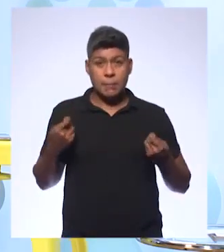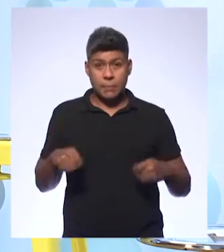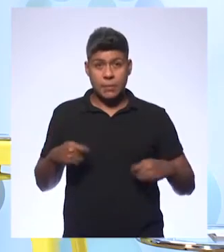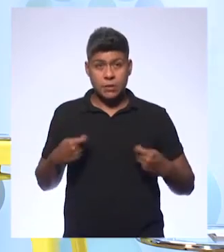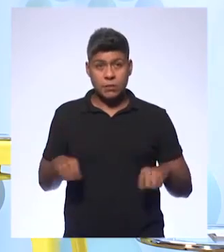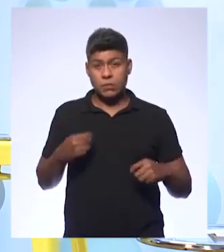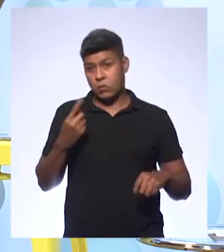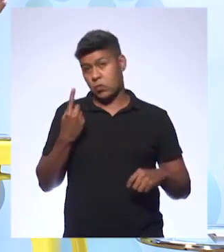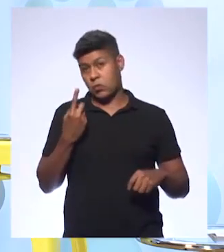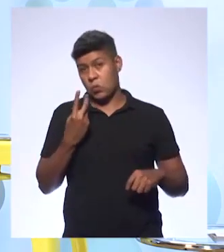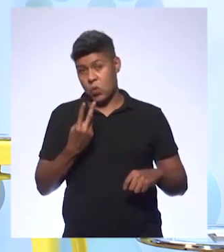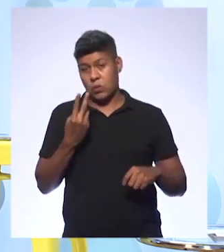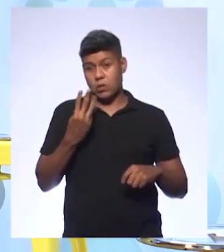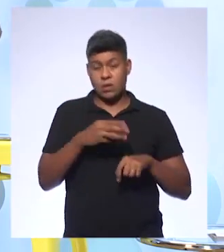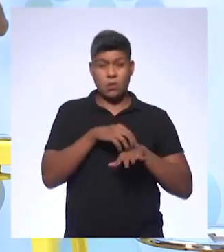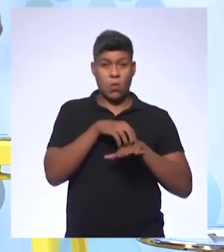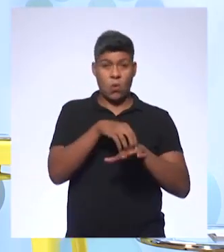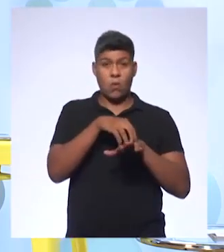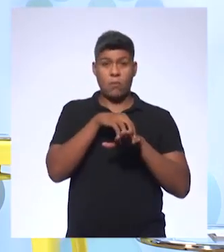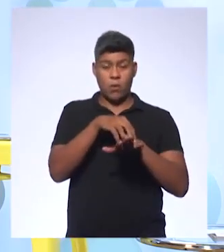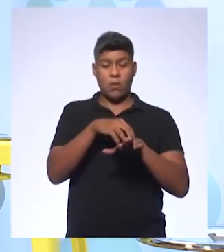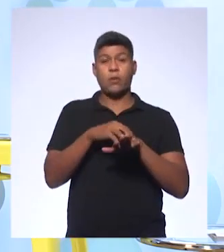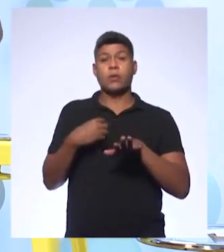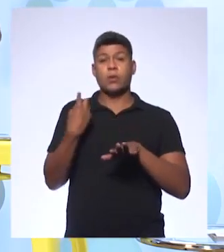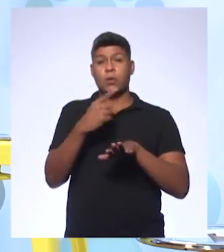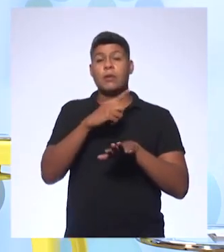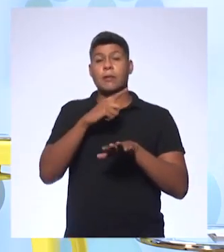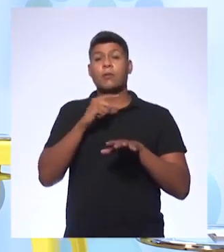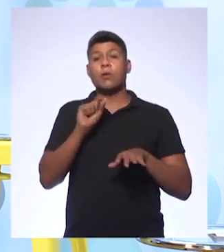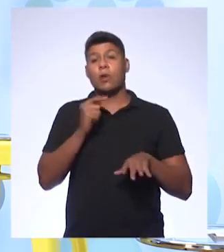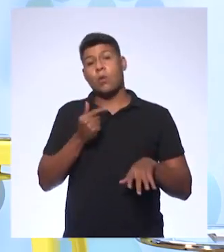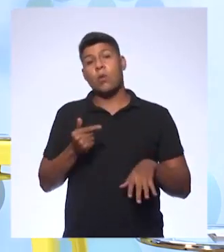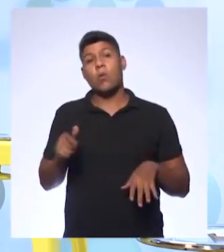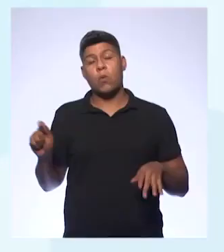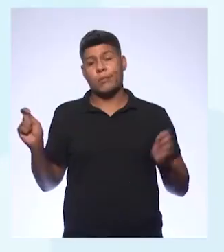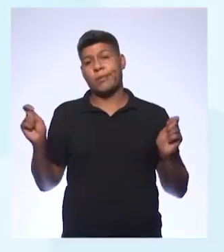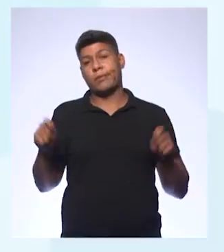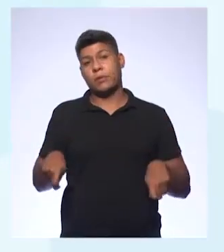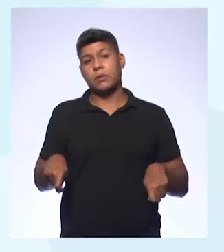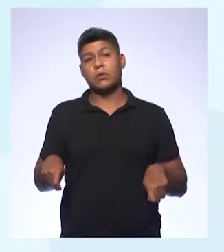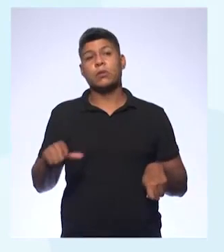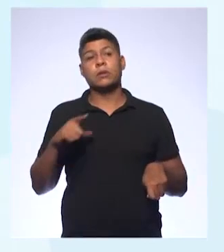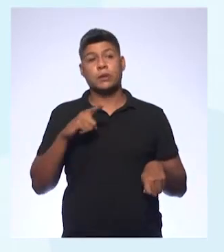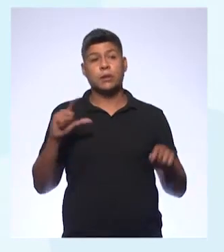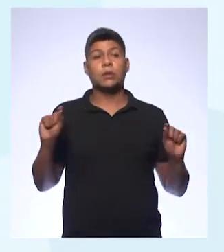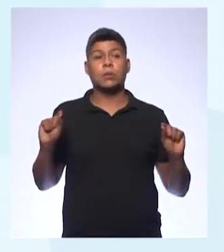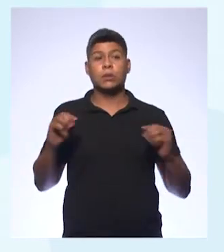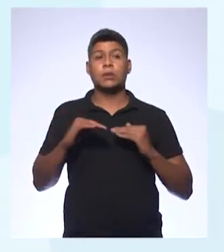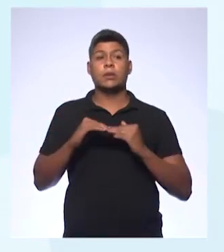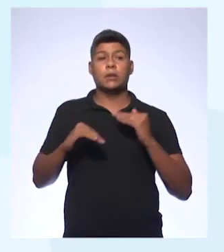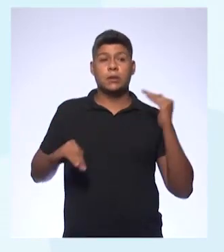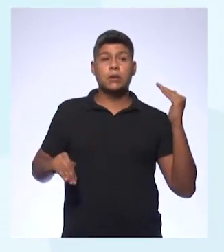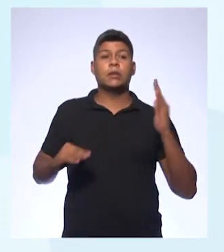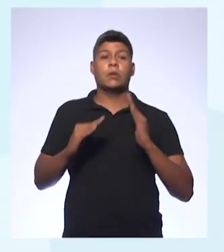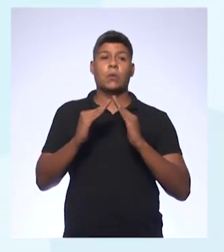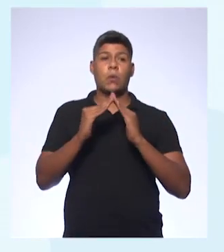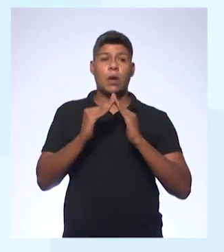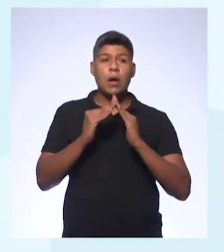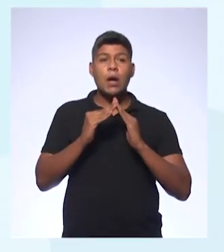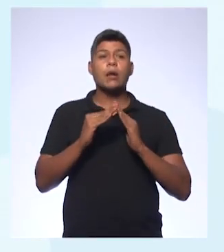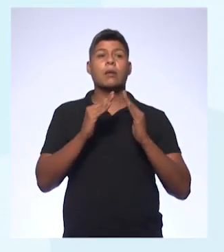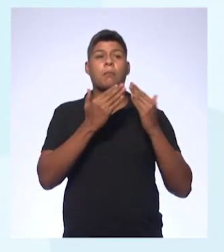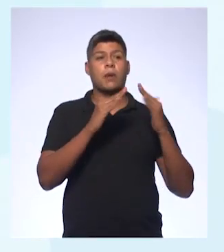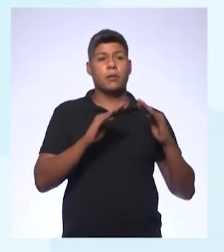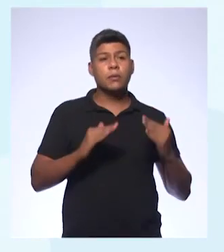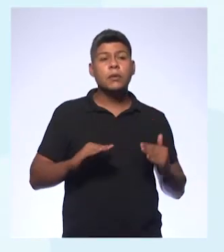pegar 2, 3 transportes, então nós temos aí uma outra condição. Então, nós colocamos aqui desigualdade das casas, das